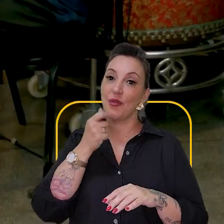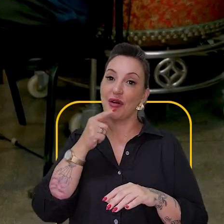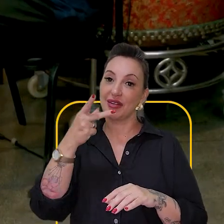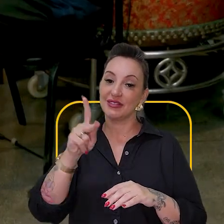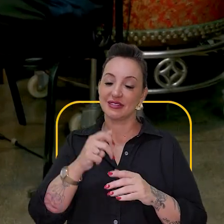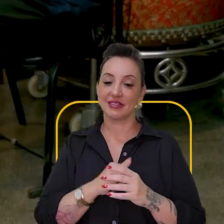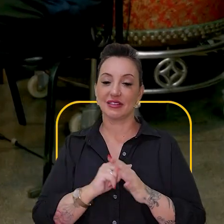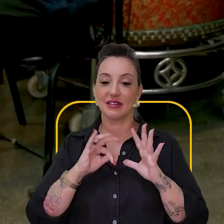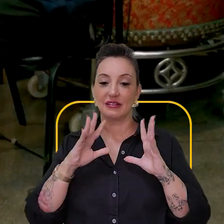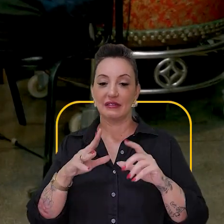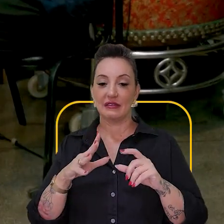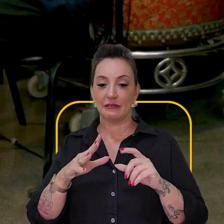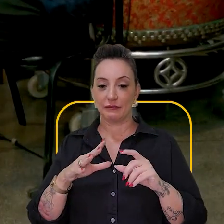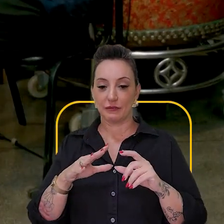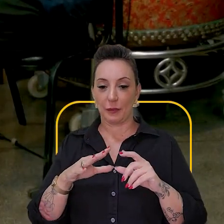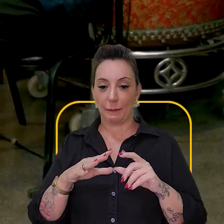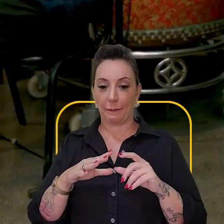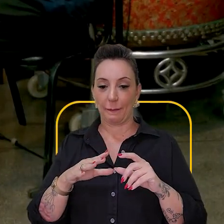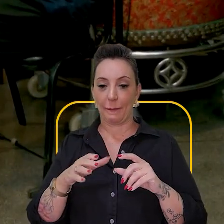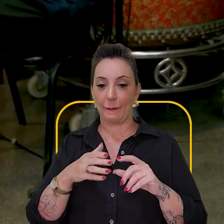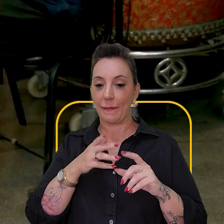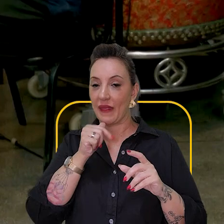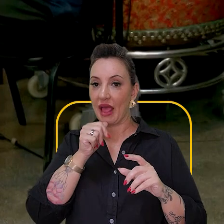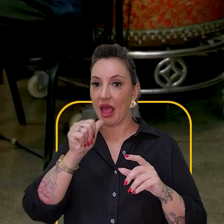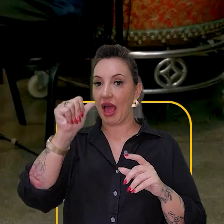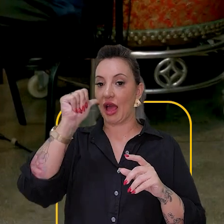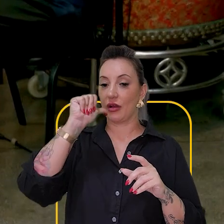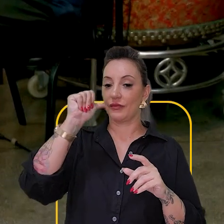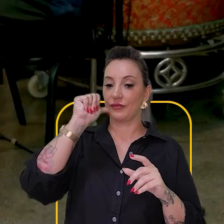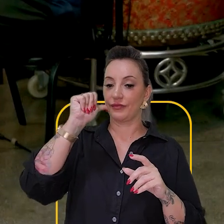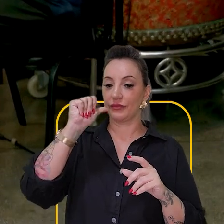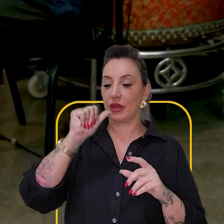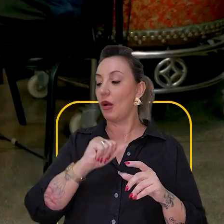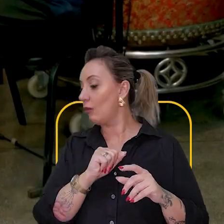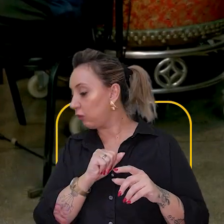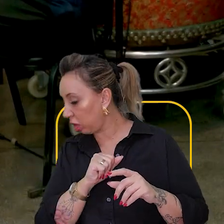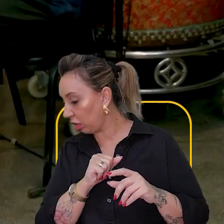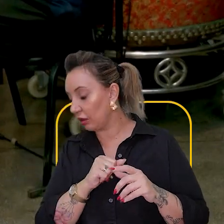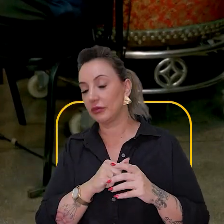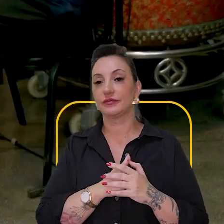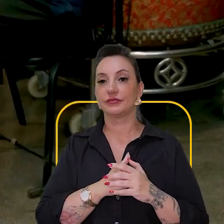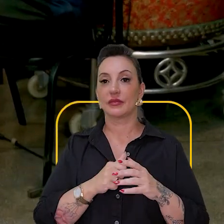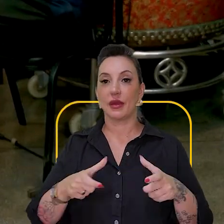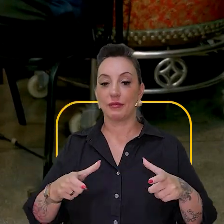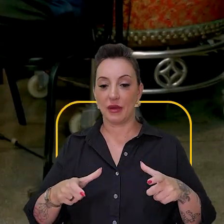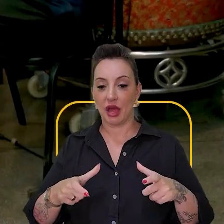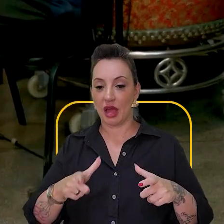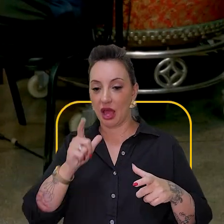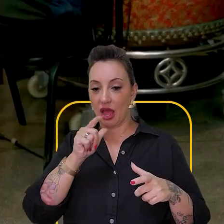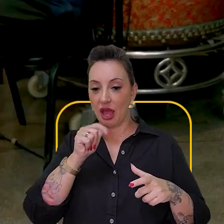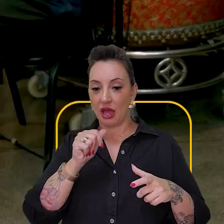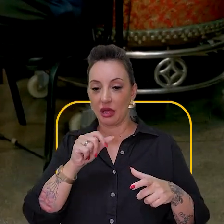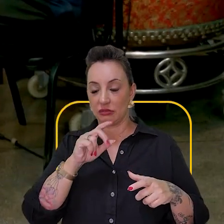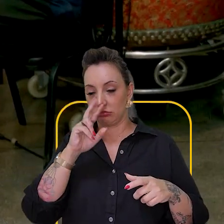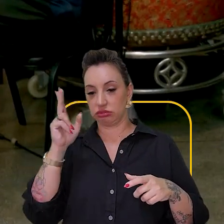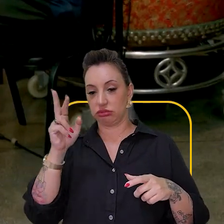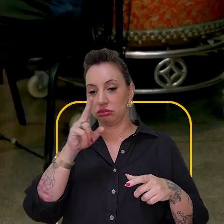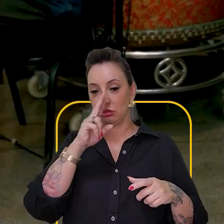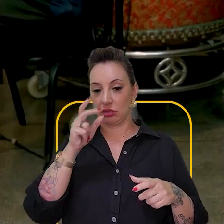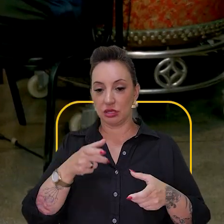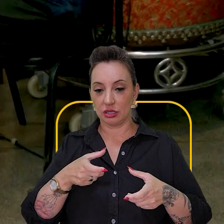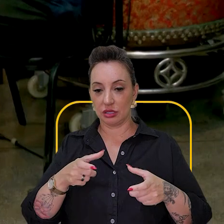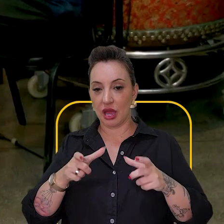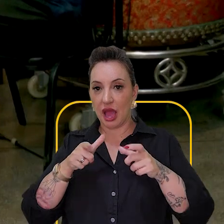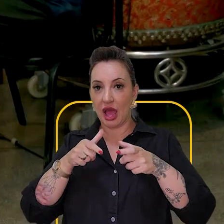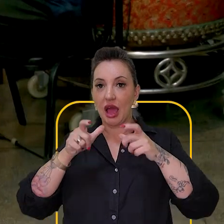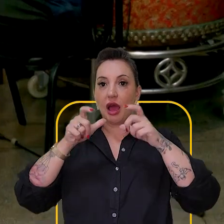humor todo mundo pegava uma água e cuspia num balde ele saiu tão zureta que ele